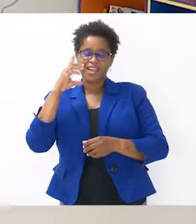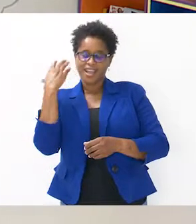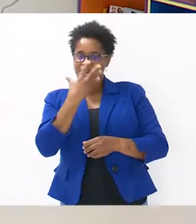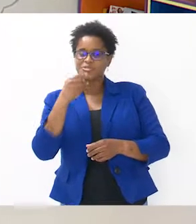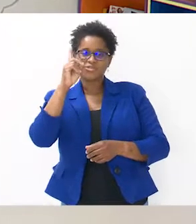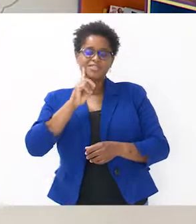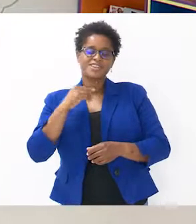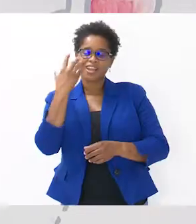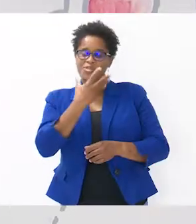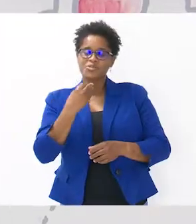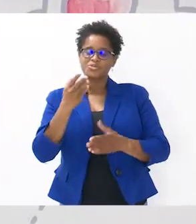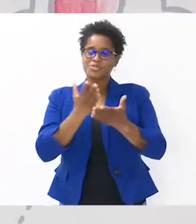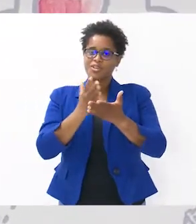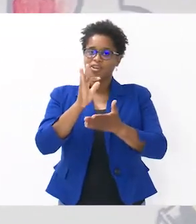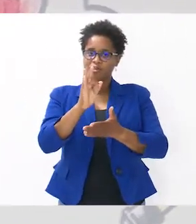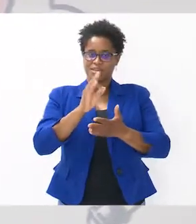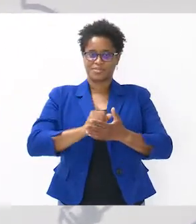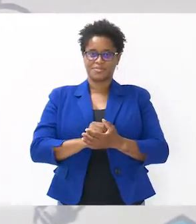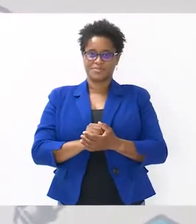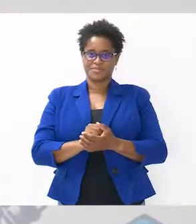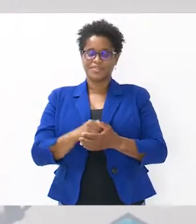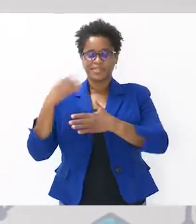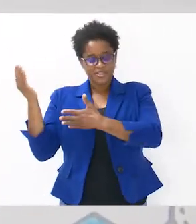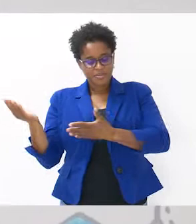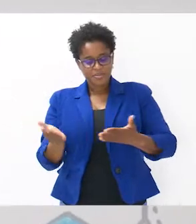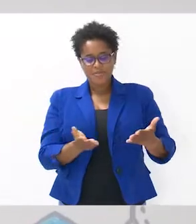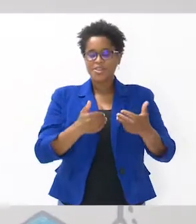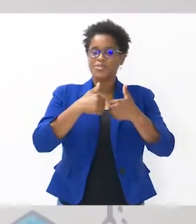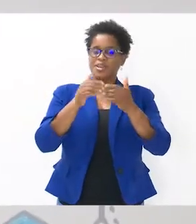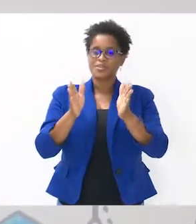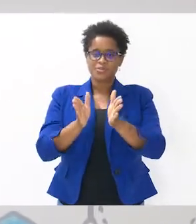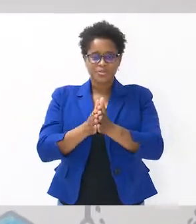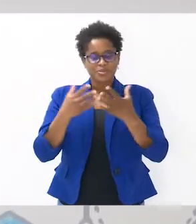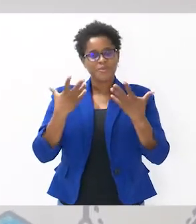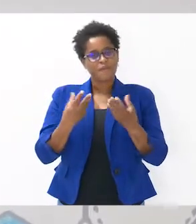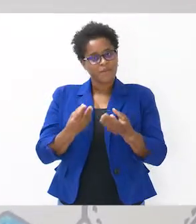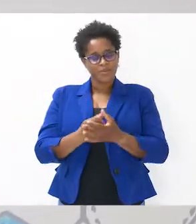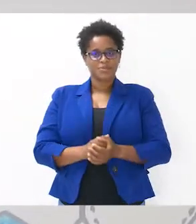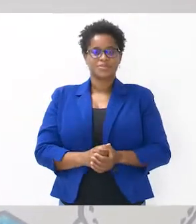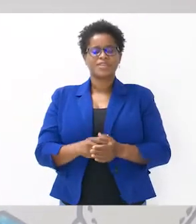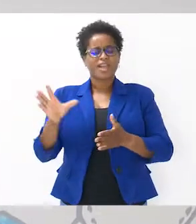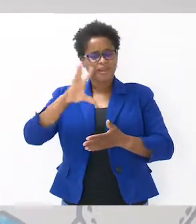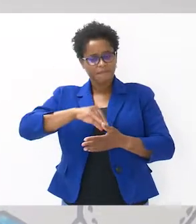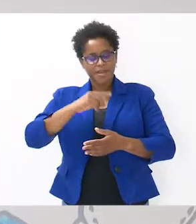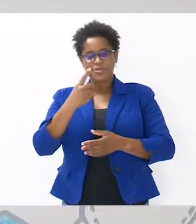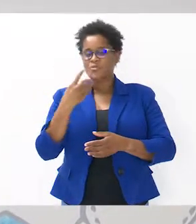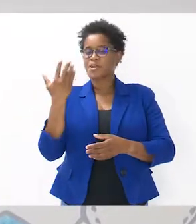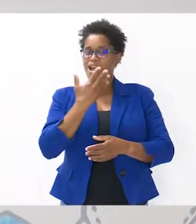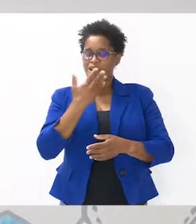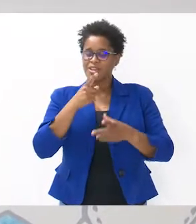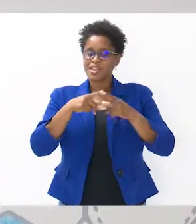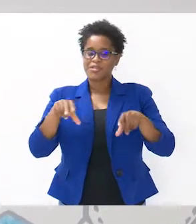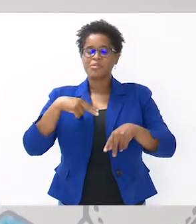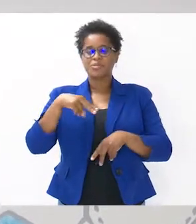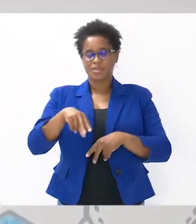alunos e alunas do quarto ano. Sejam todos muito bem-vindos a mais uma aula de